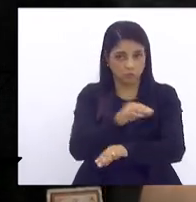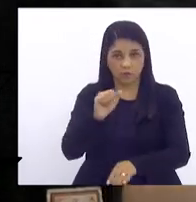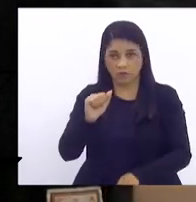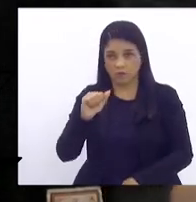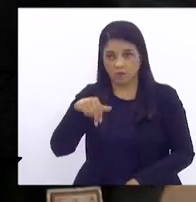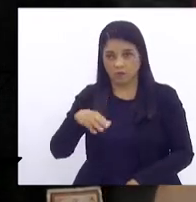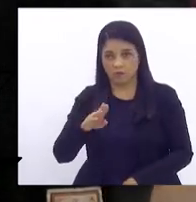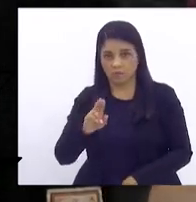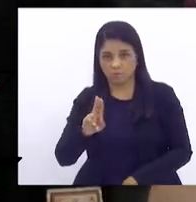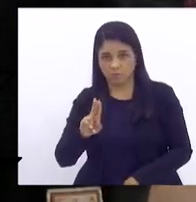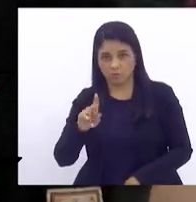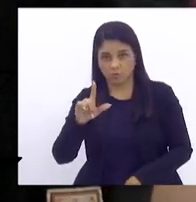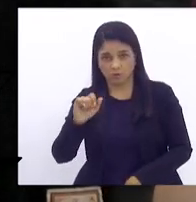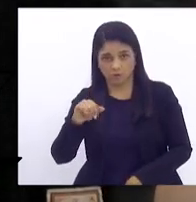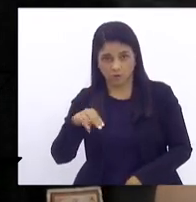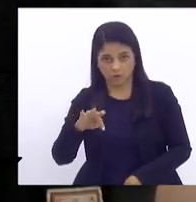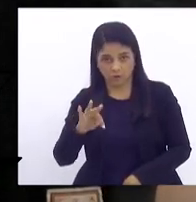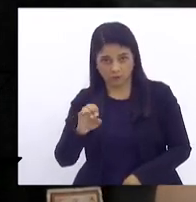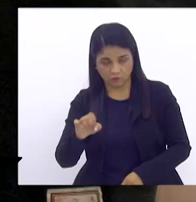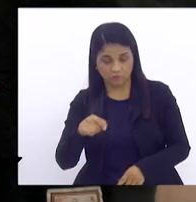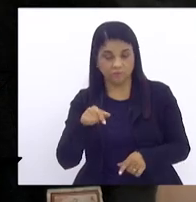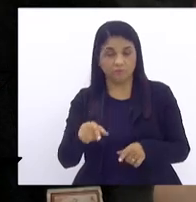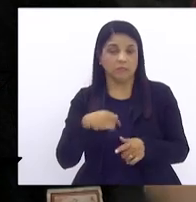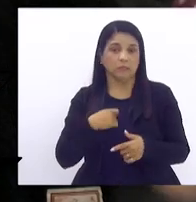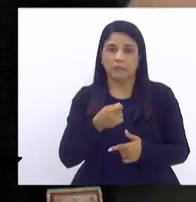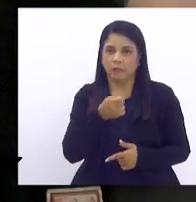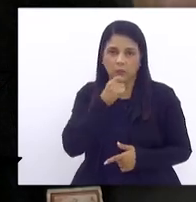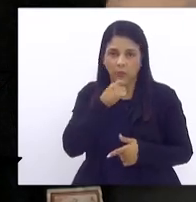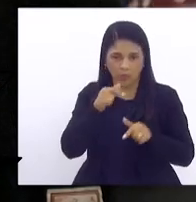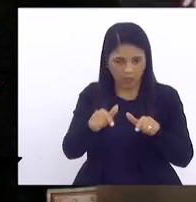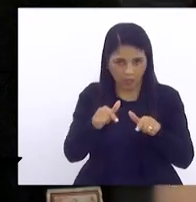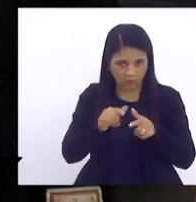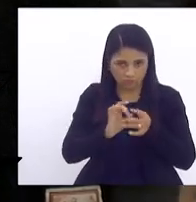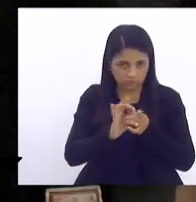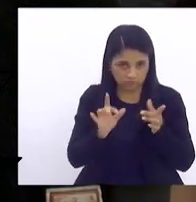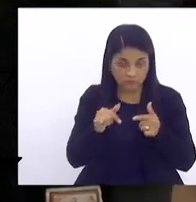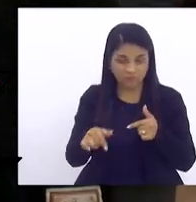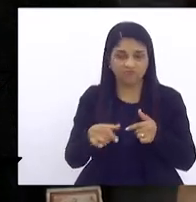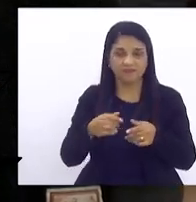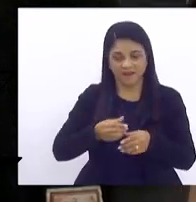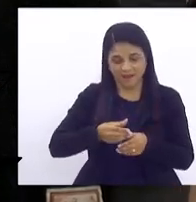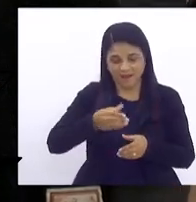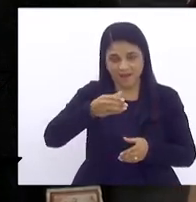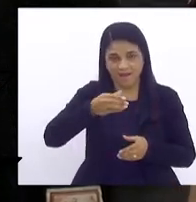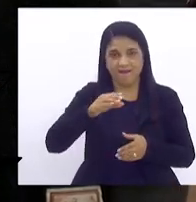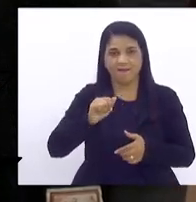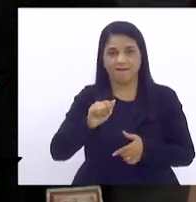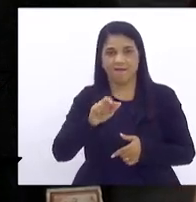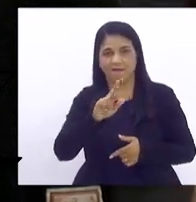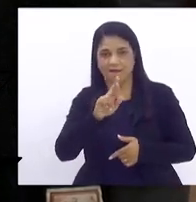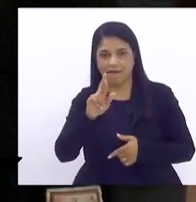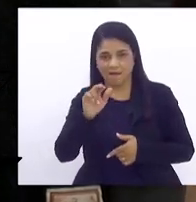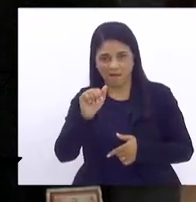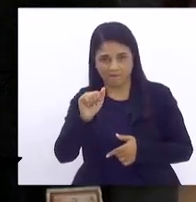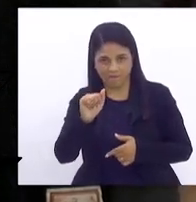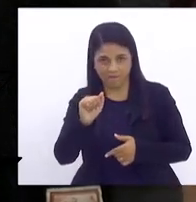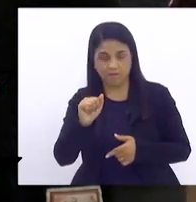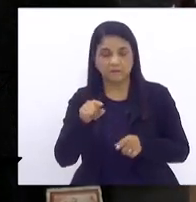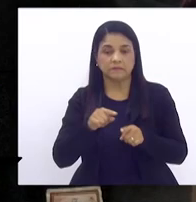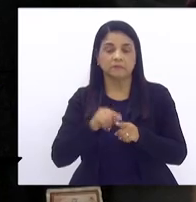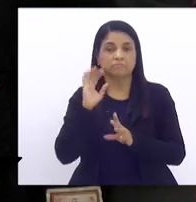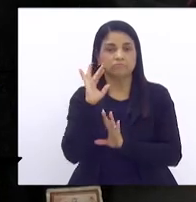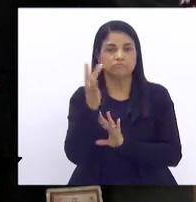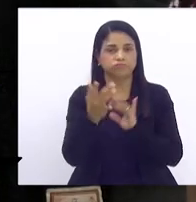vezes, inserindo essas garrafas que causam dano ao meio ambiente e ao ambiente